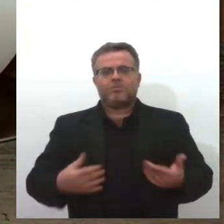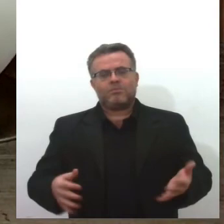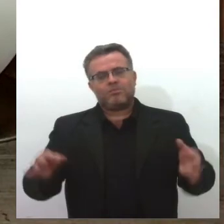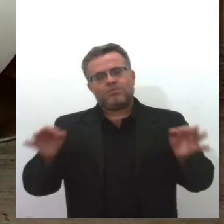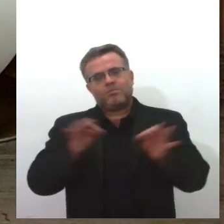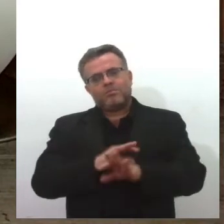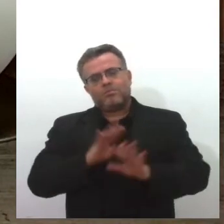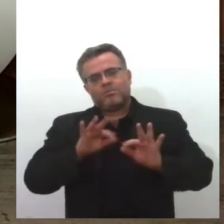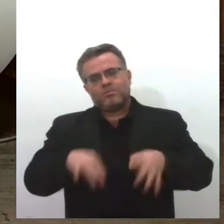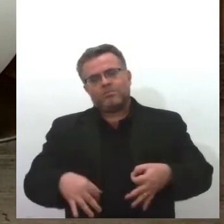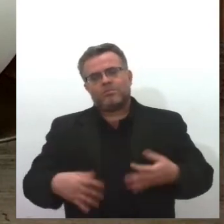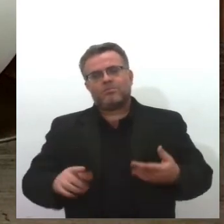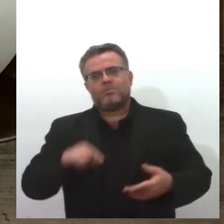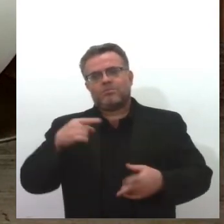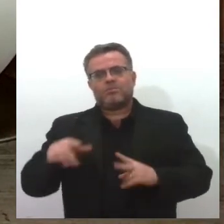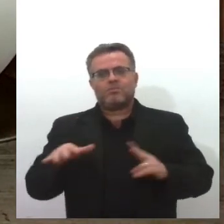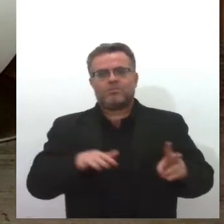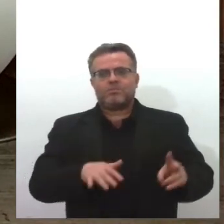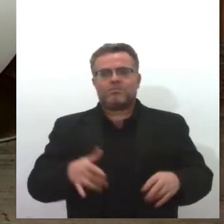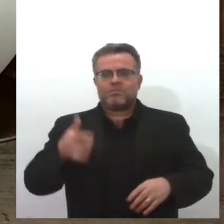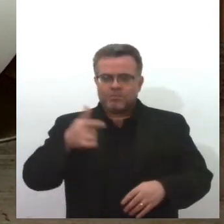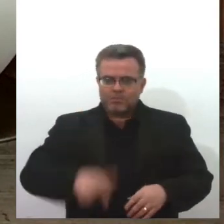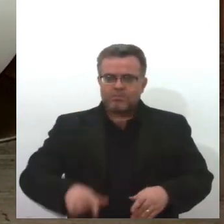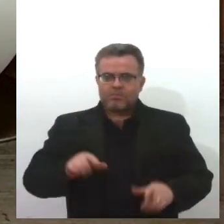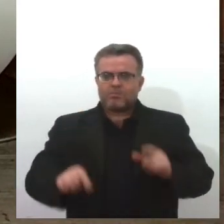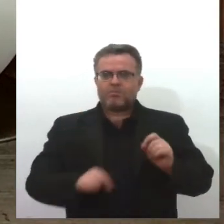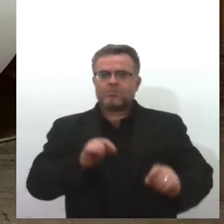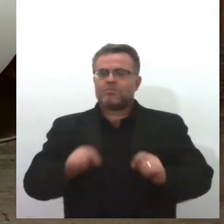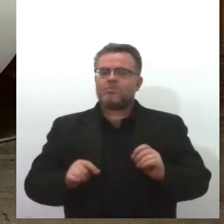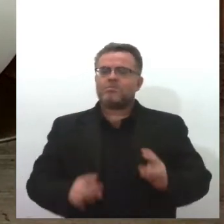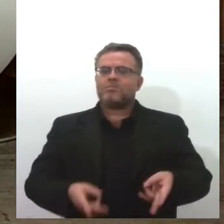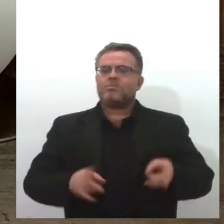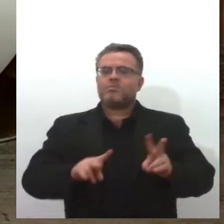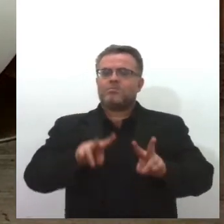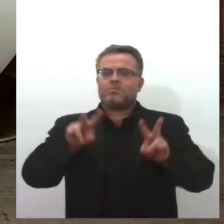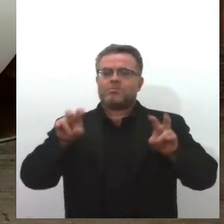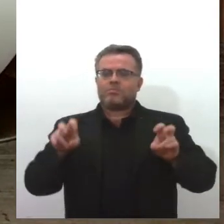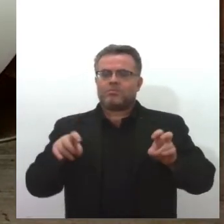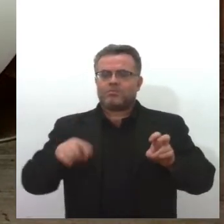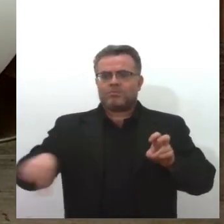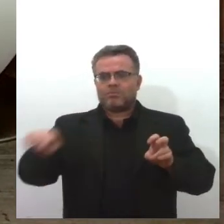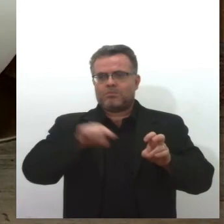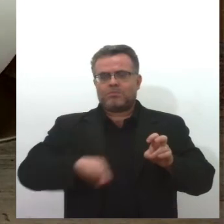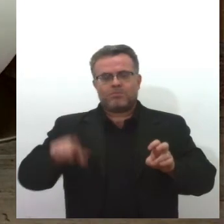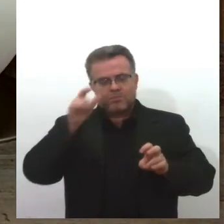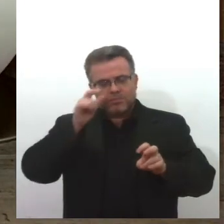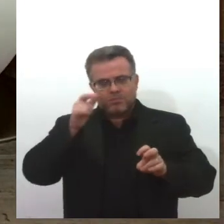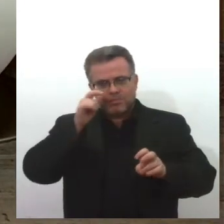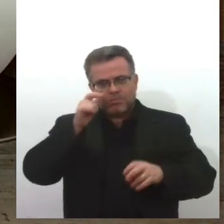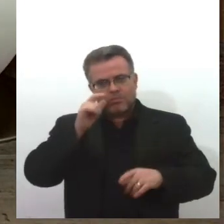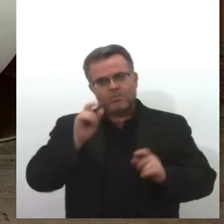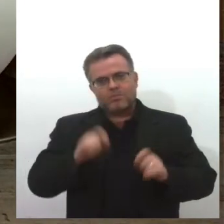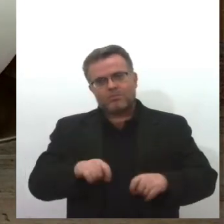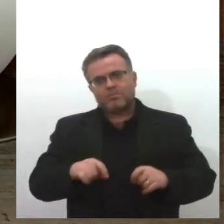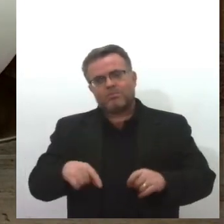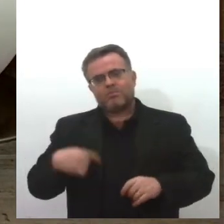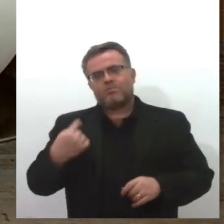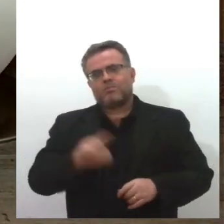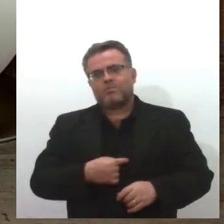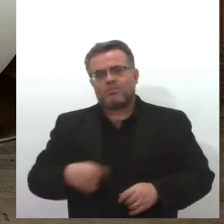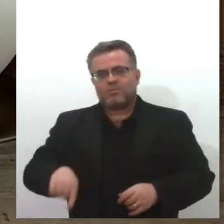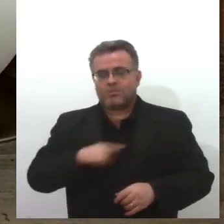hoje. Semana que vem, se Deus quiser, tem mais programa, sempre com um tema que interessa muito a você, assim como a nós também.